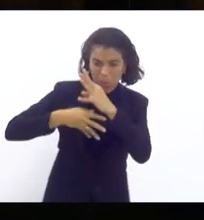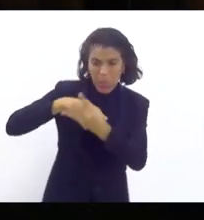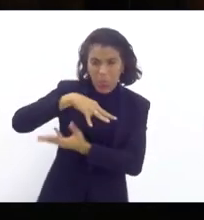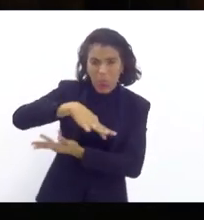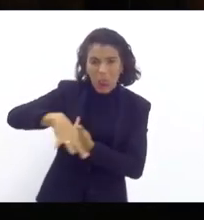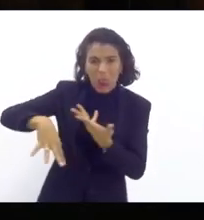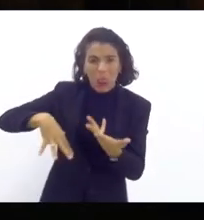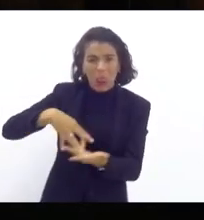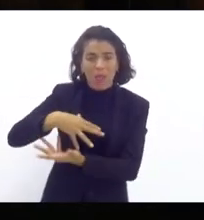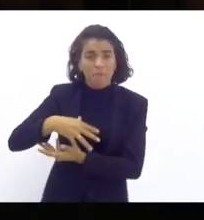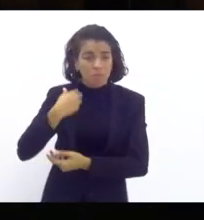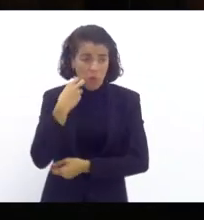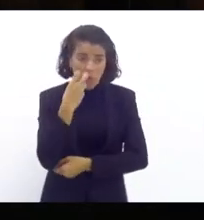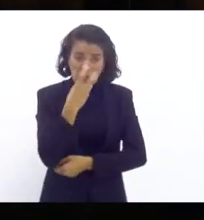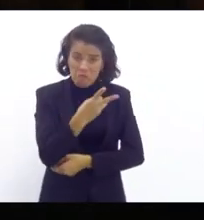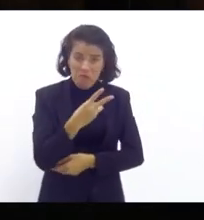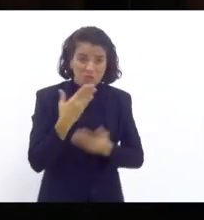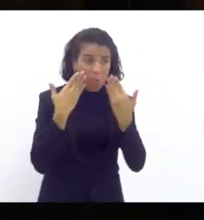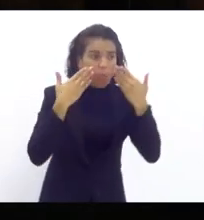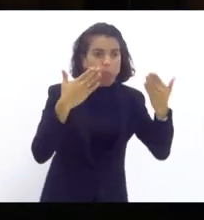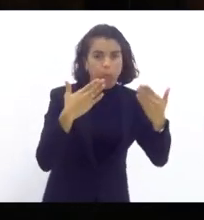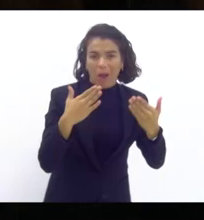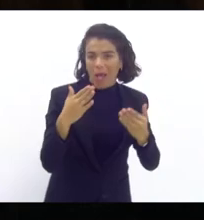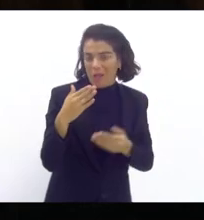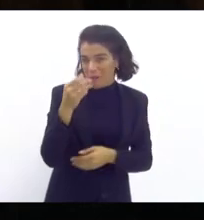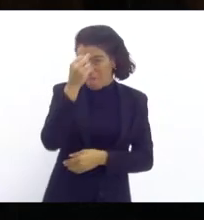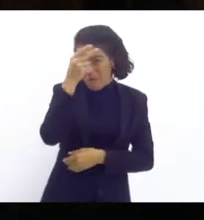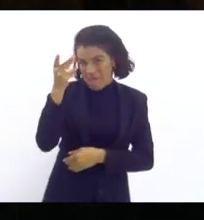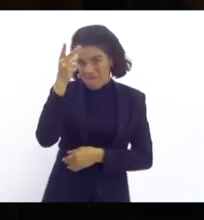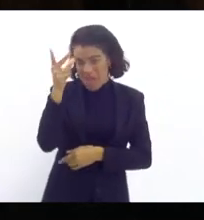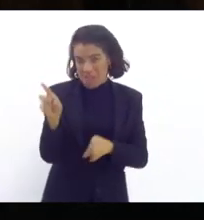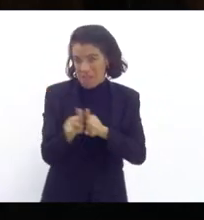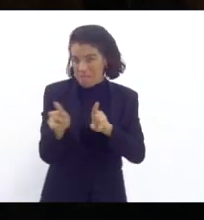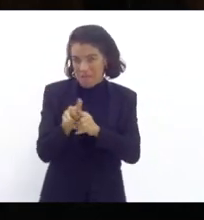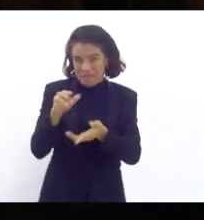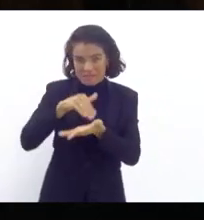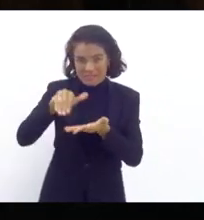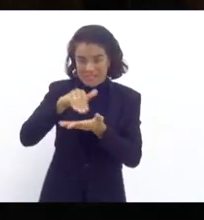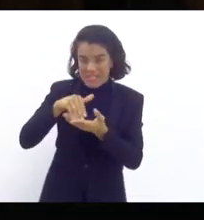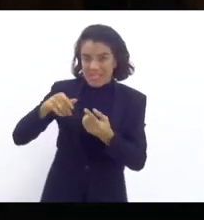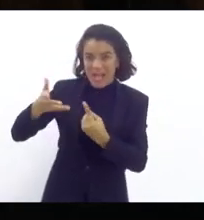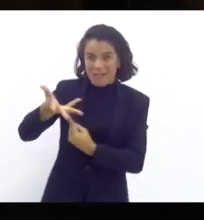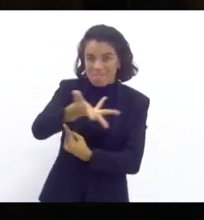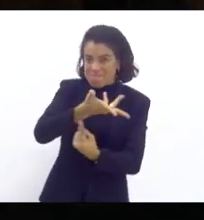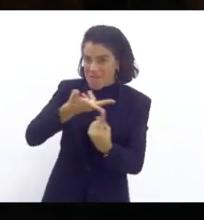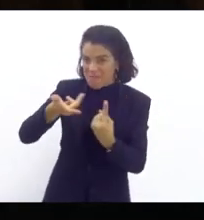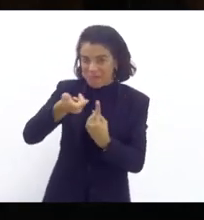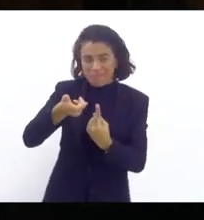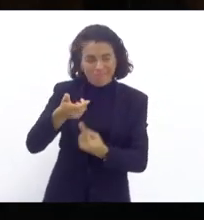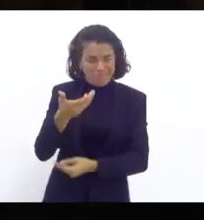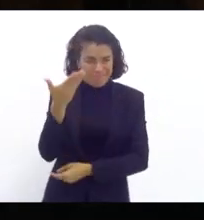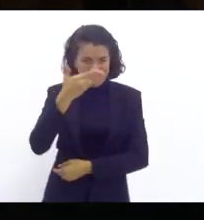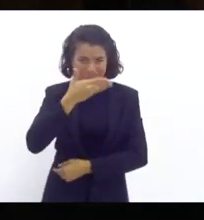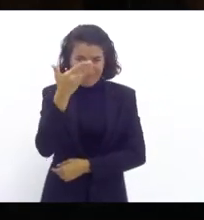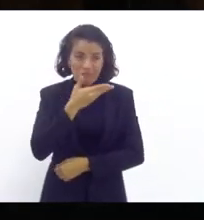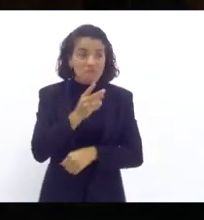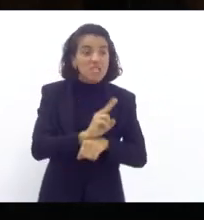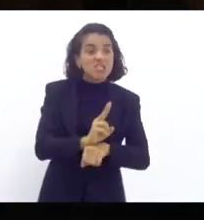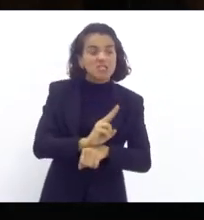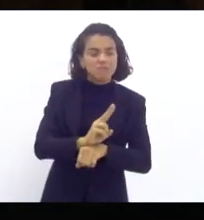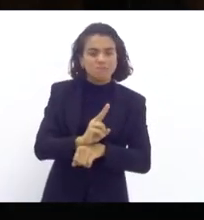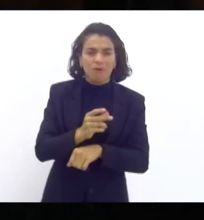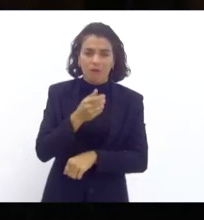braveza, tanto do prefeito de Mangaratiba, como da secretária do Meio Ambiente, na fiscalização